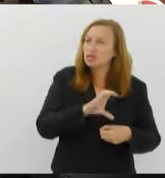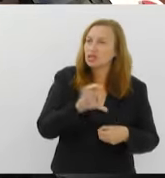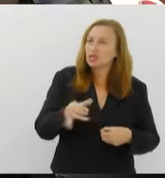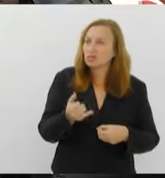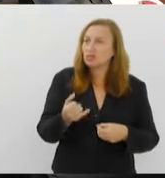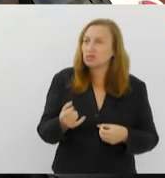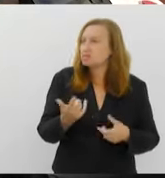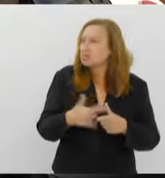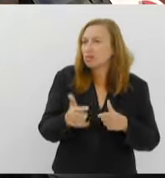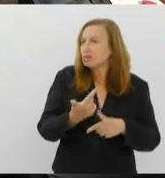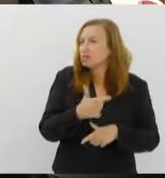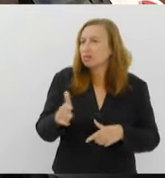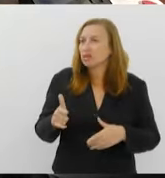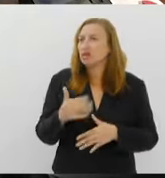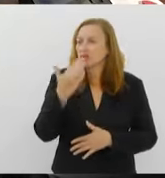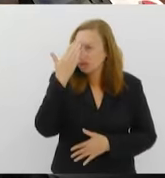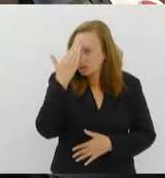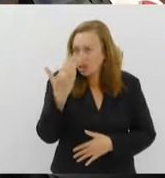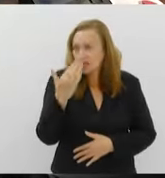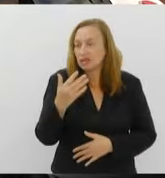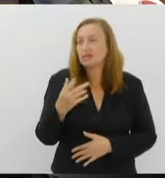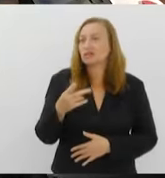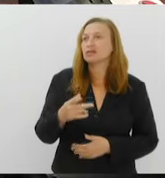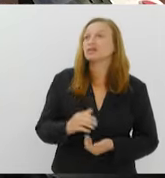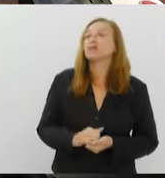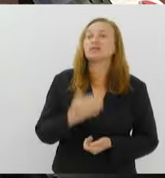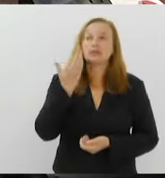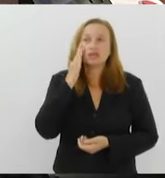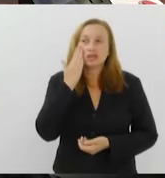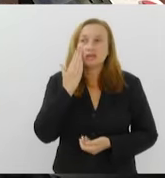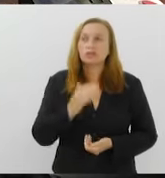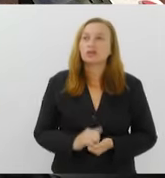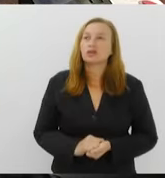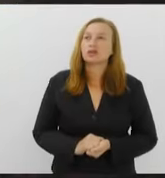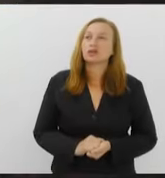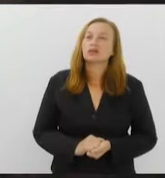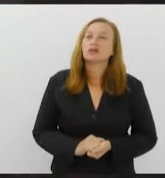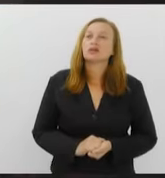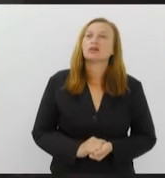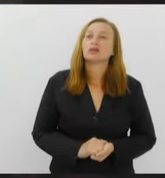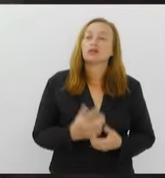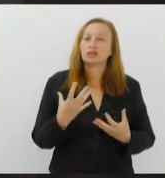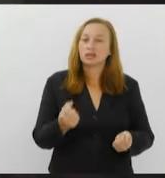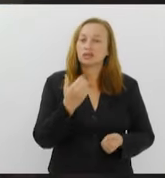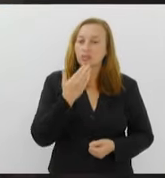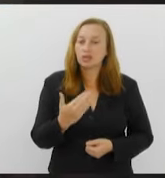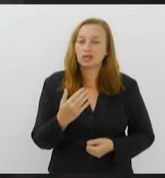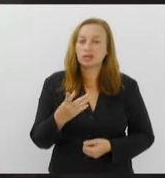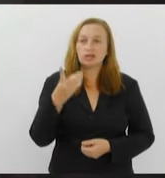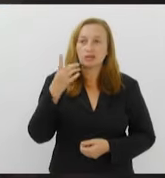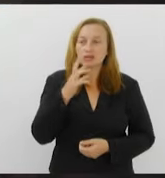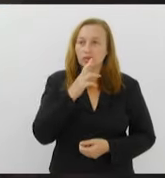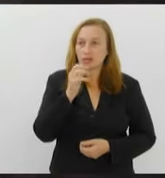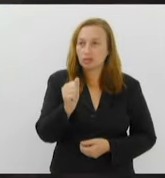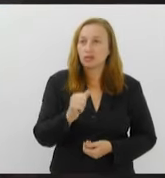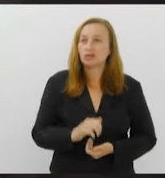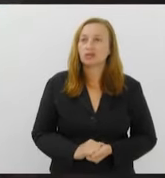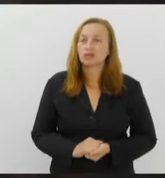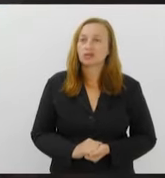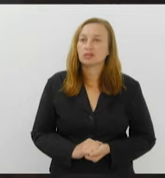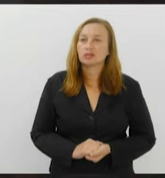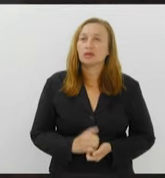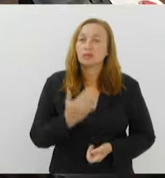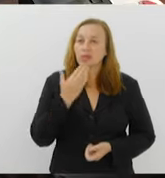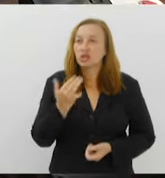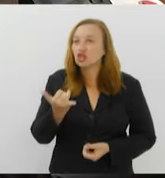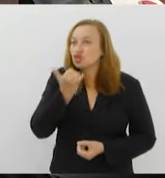problema nenhum. Perfeito, então. Agradeço a compreensão de Vossa Excelência. A presidência defere o pedido de Vossa Excelência, Amorim. Desculpa, pedi